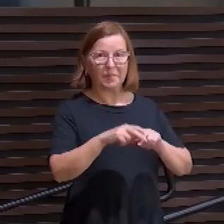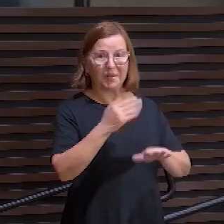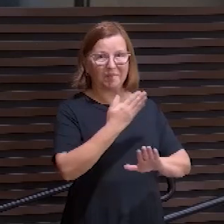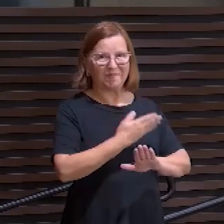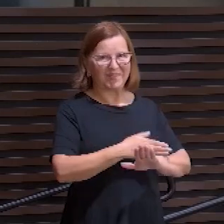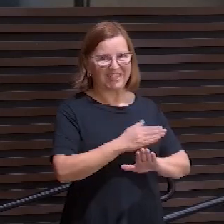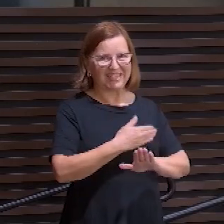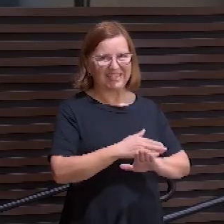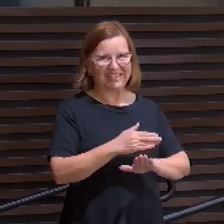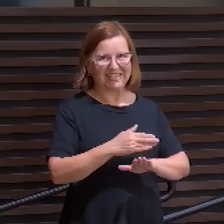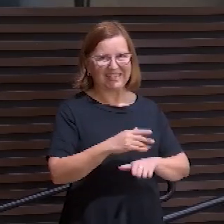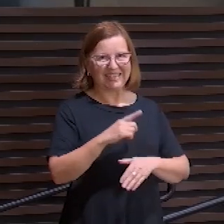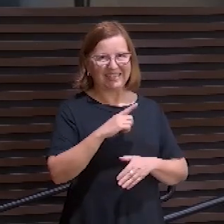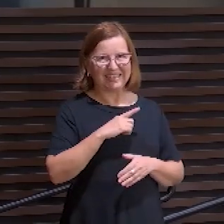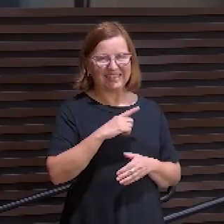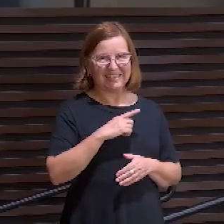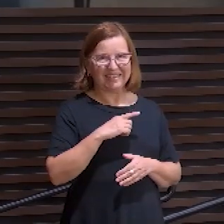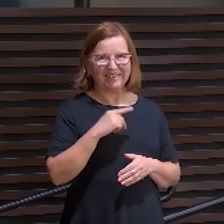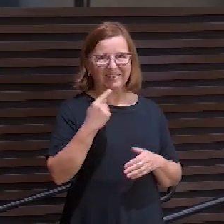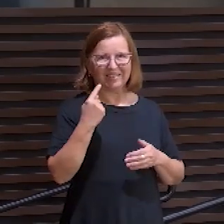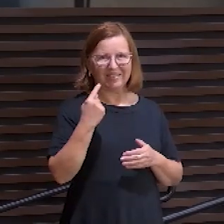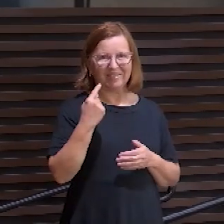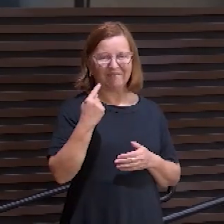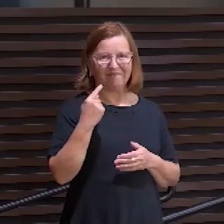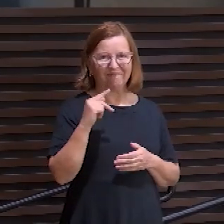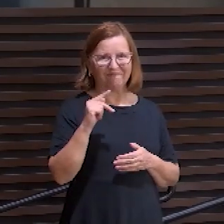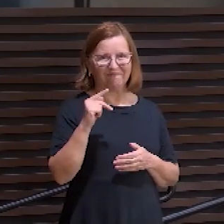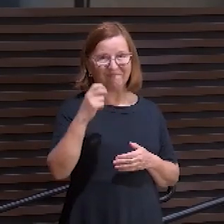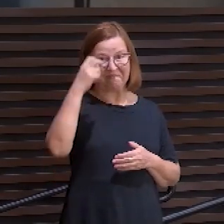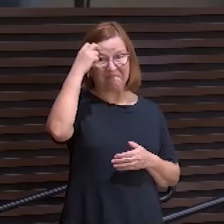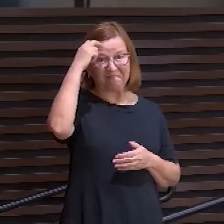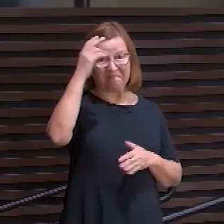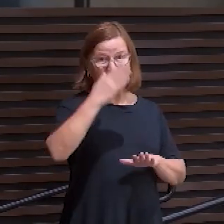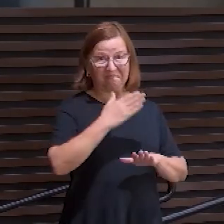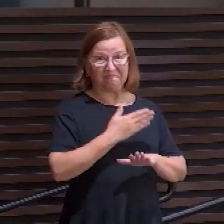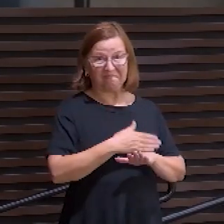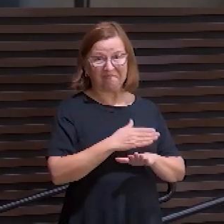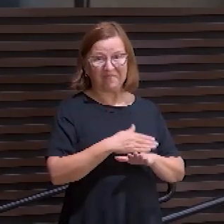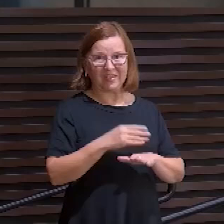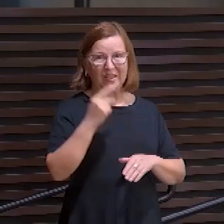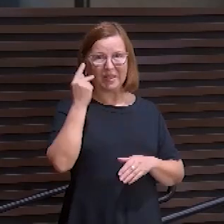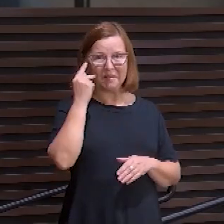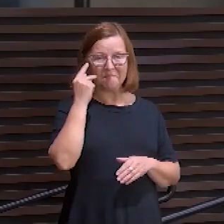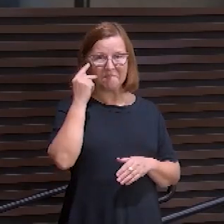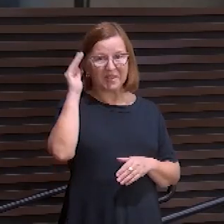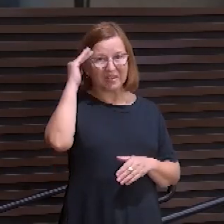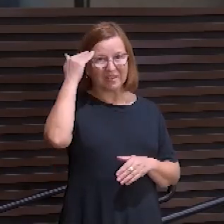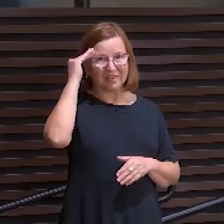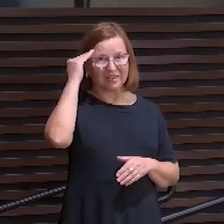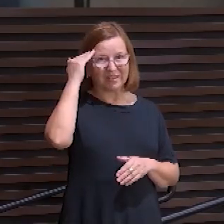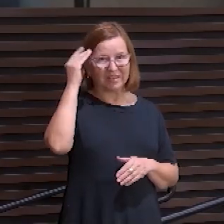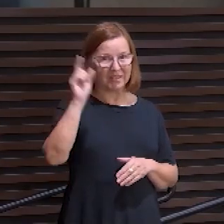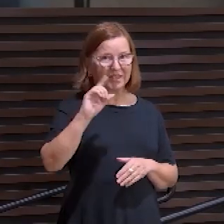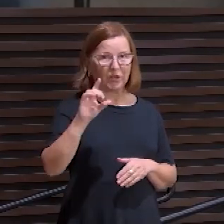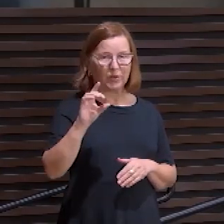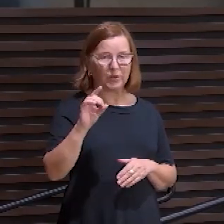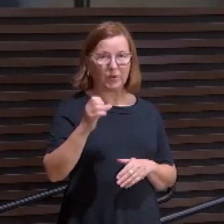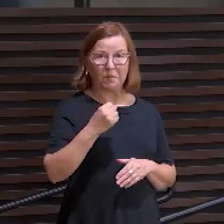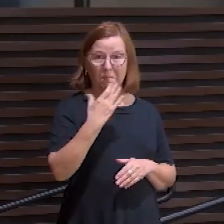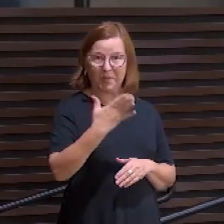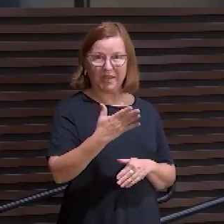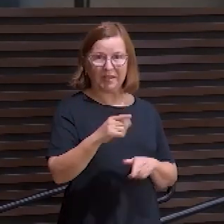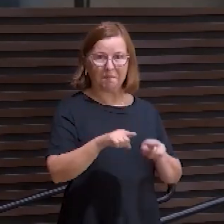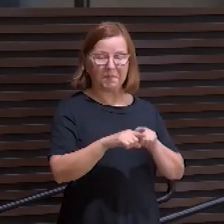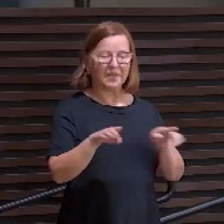prática têm suas faculdades exercitadas para discernir não somente o